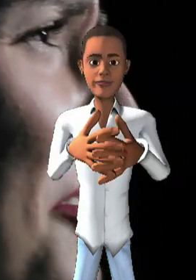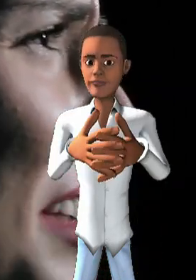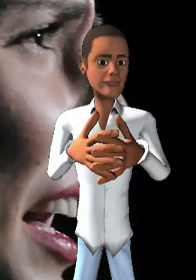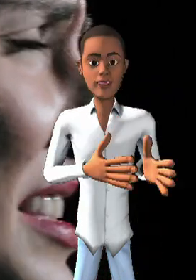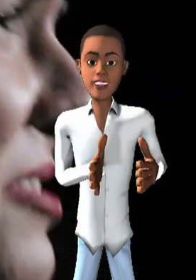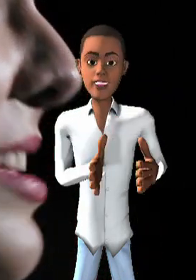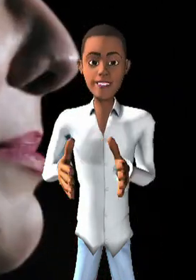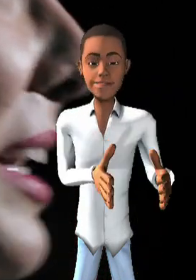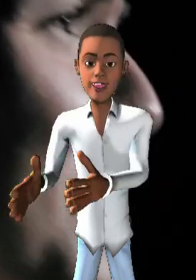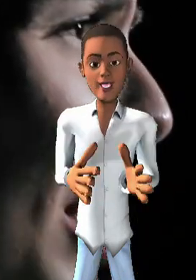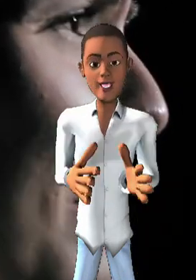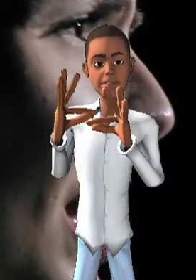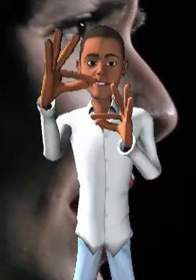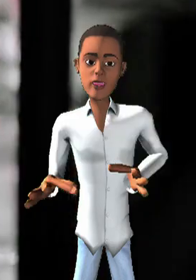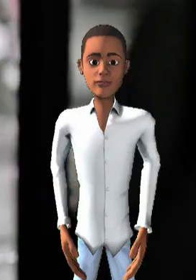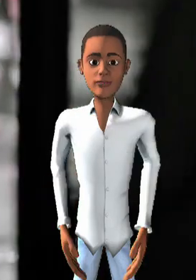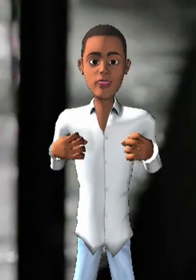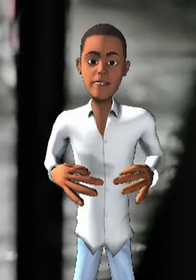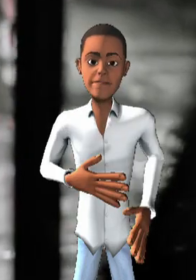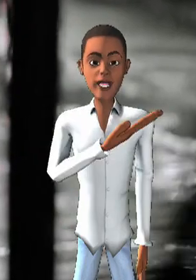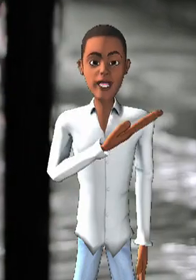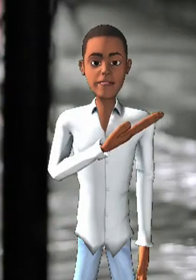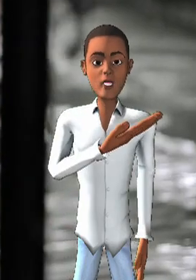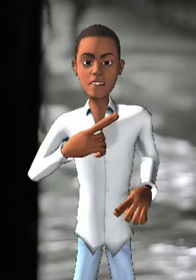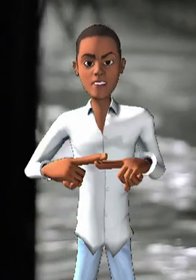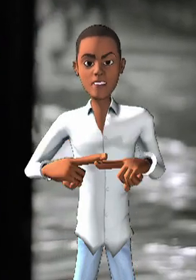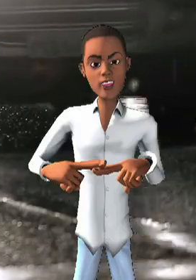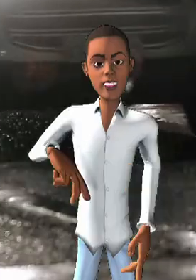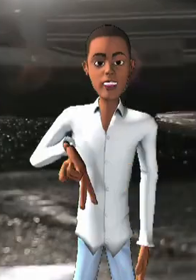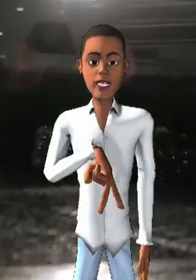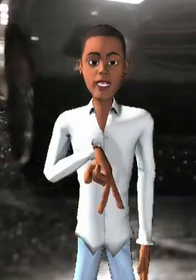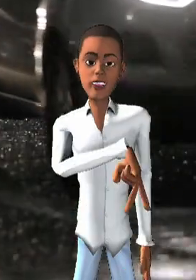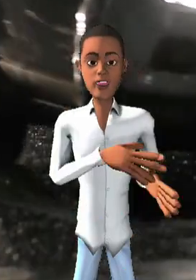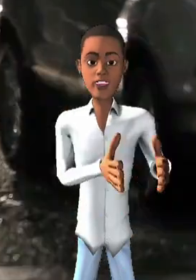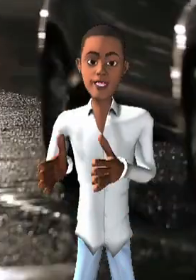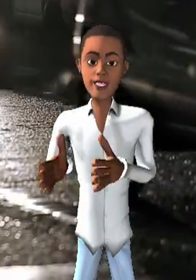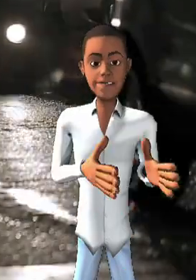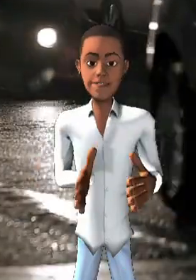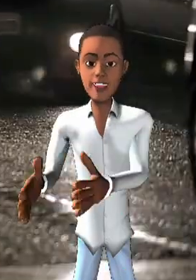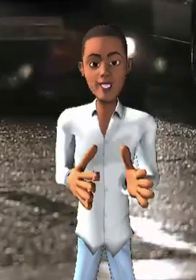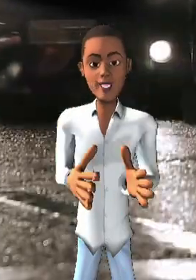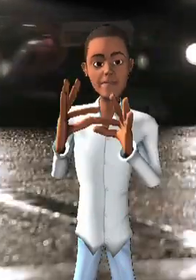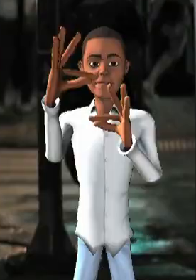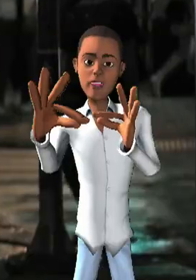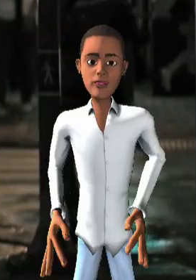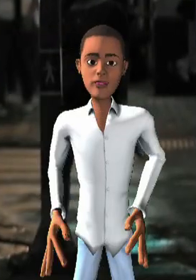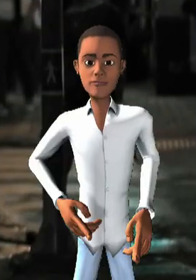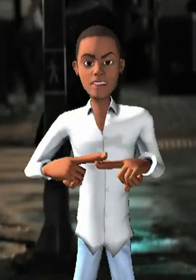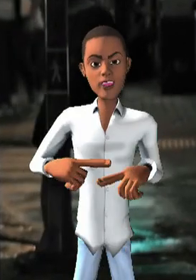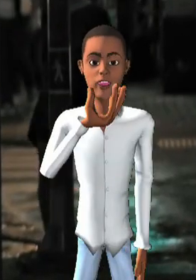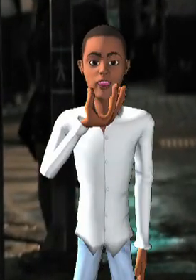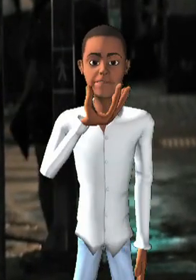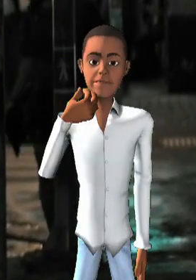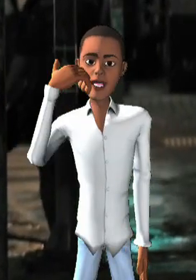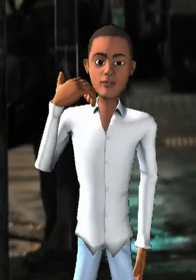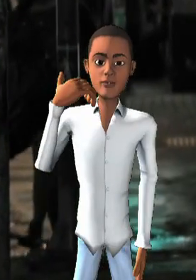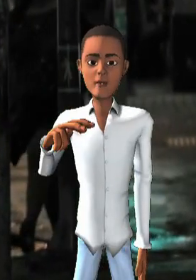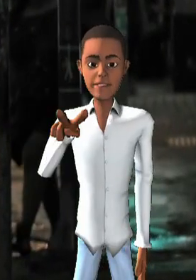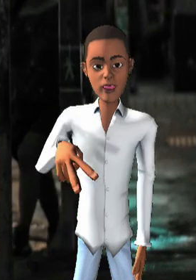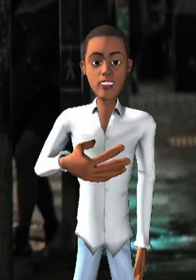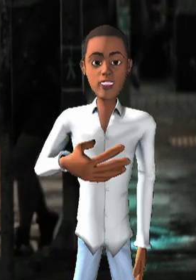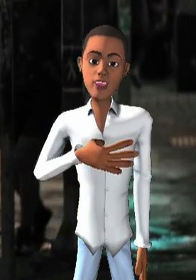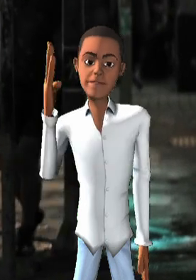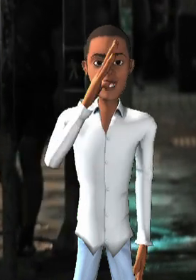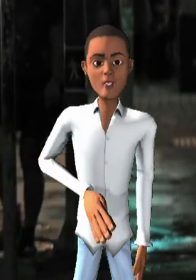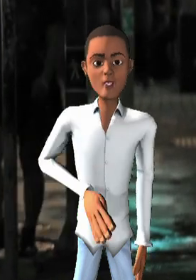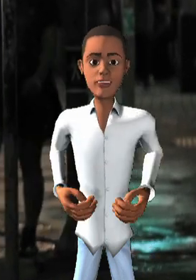essa volta? Você não sabe nada de caminho." Eu sei como é essa situação. Eu sei que eu sairia me achando um lixo, que eu sairia me achando um pedaço de carne e eu não